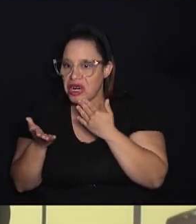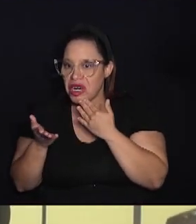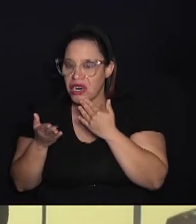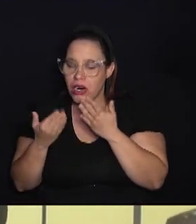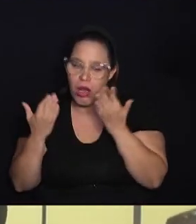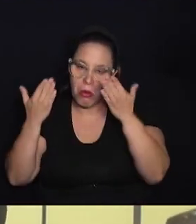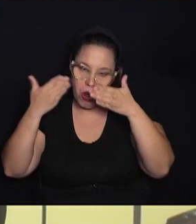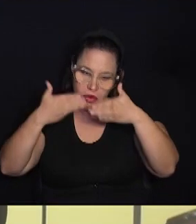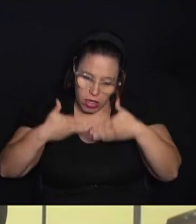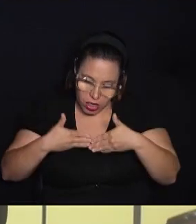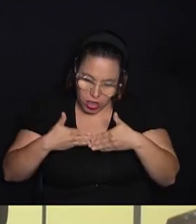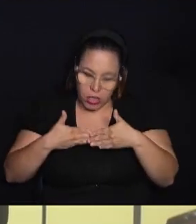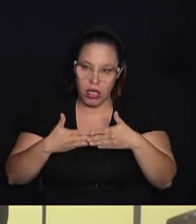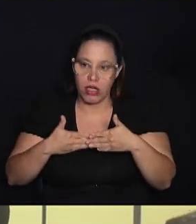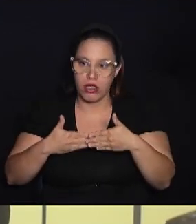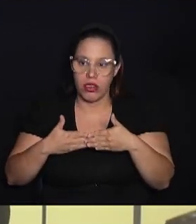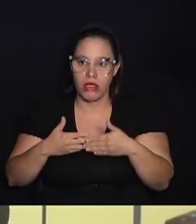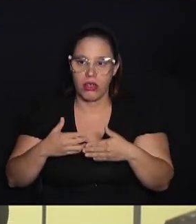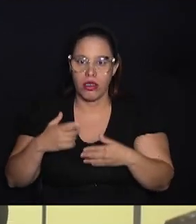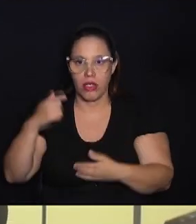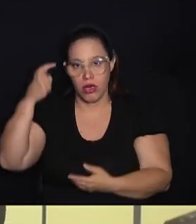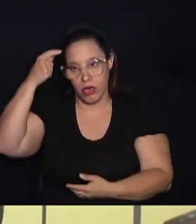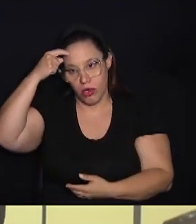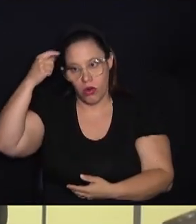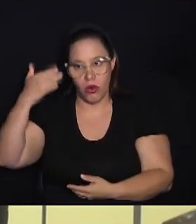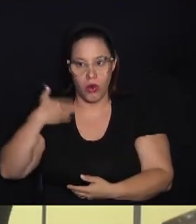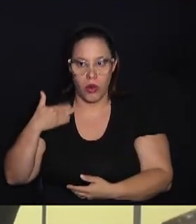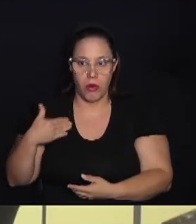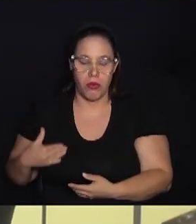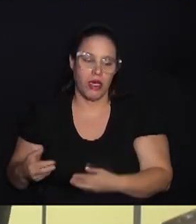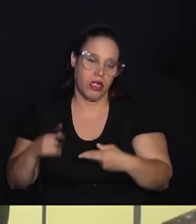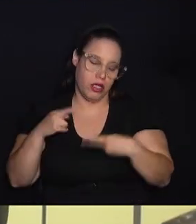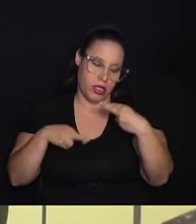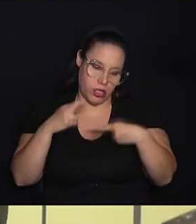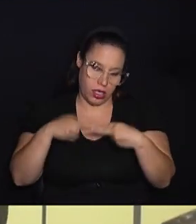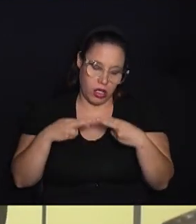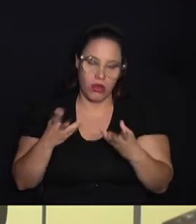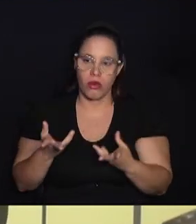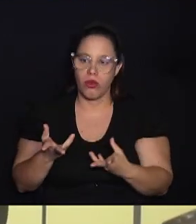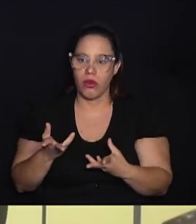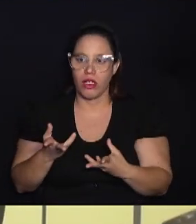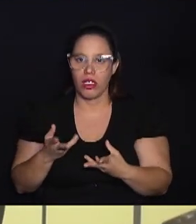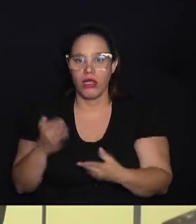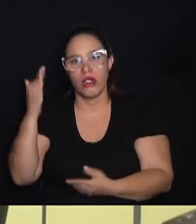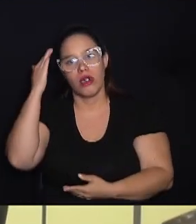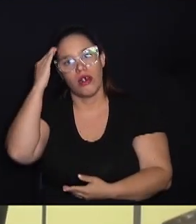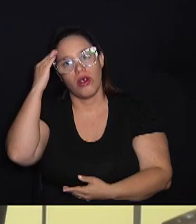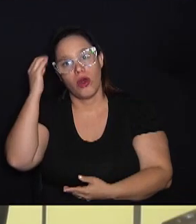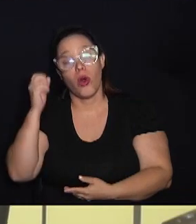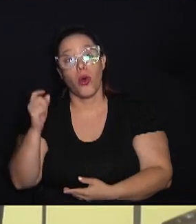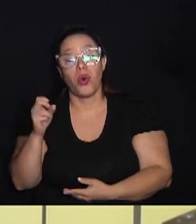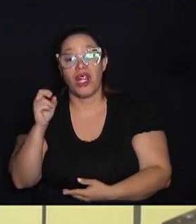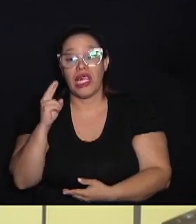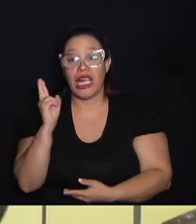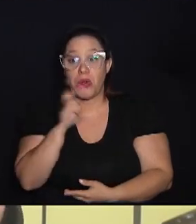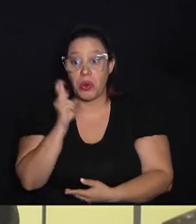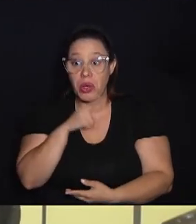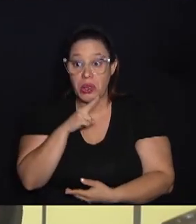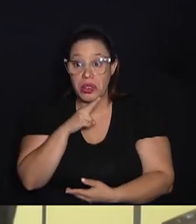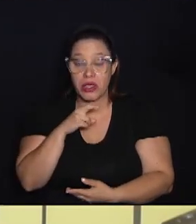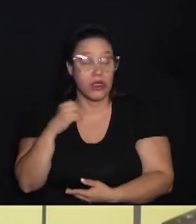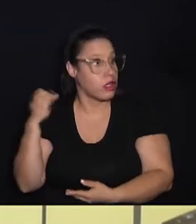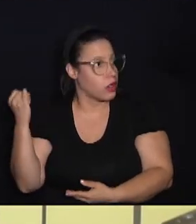avaliação e isso envolve corpo mente relações eh pra gente tentar entender o que é urgente O que é